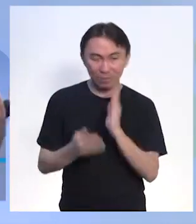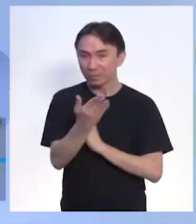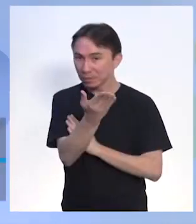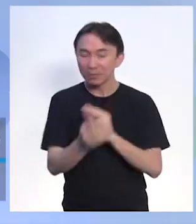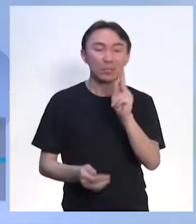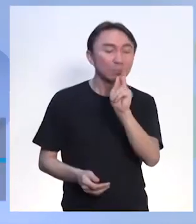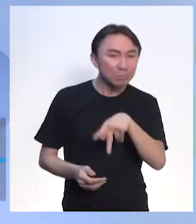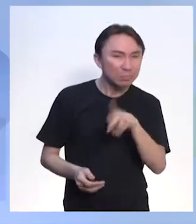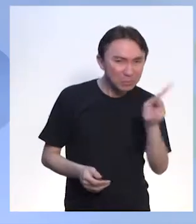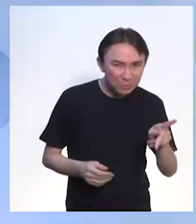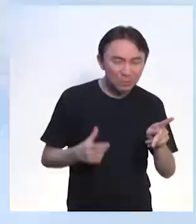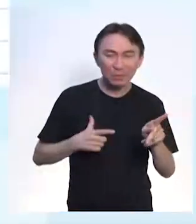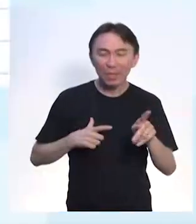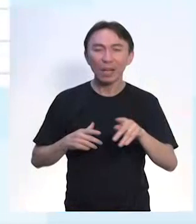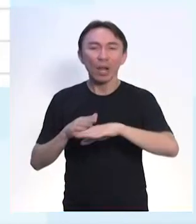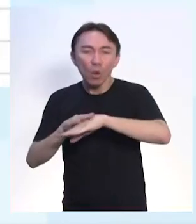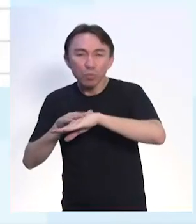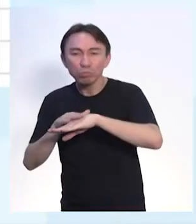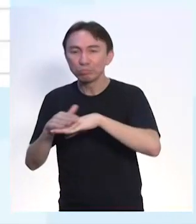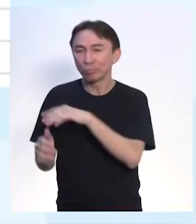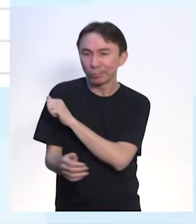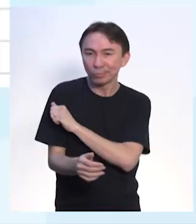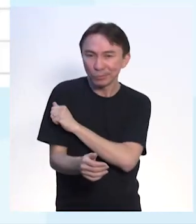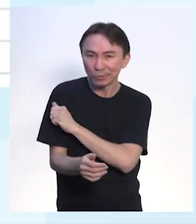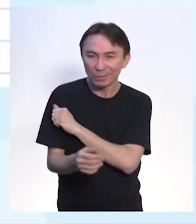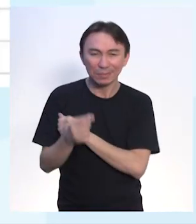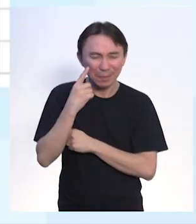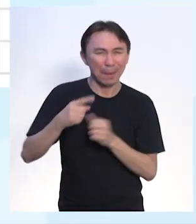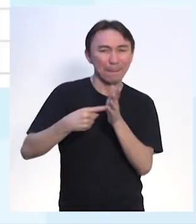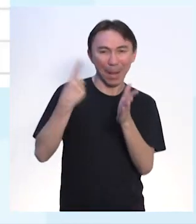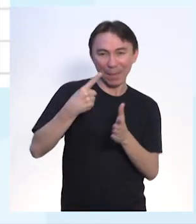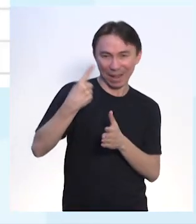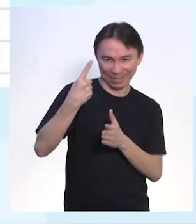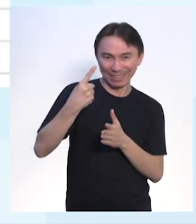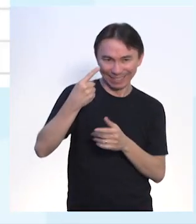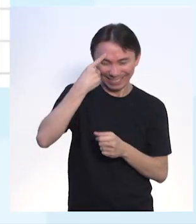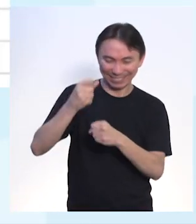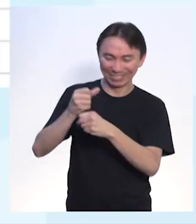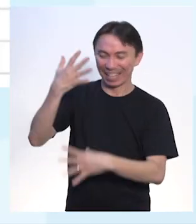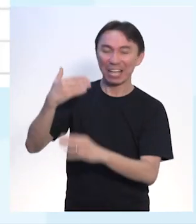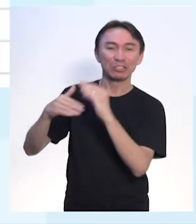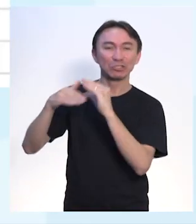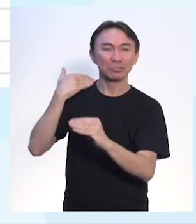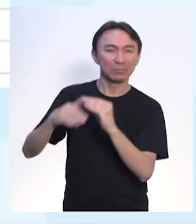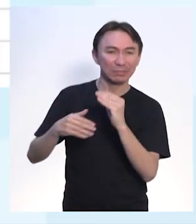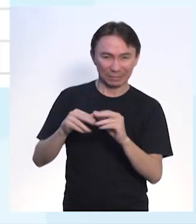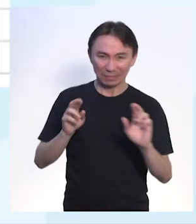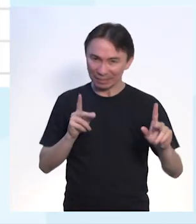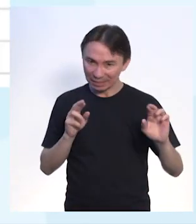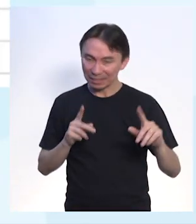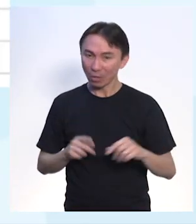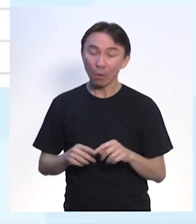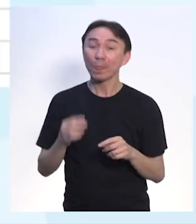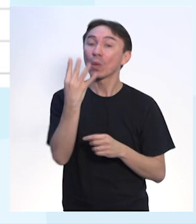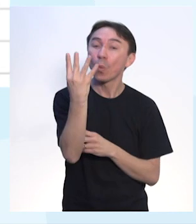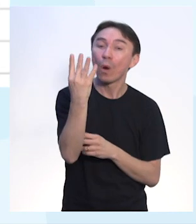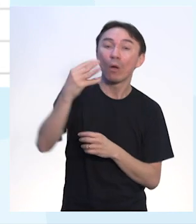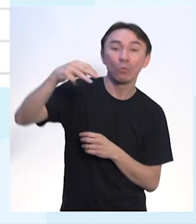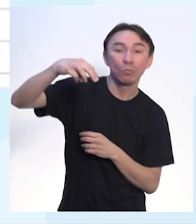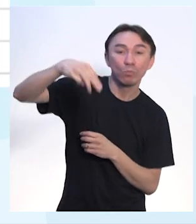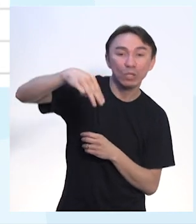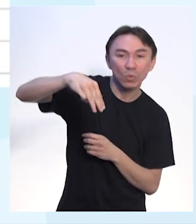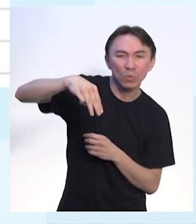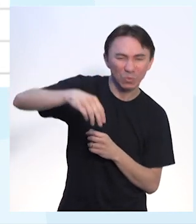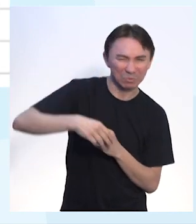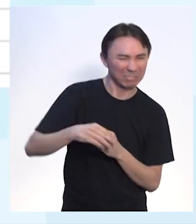como é a primeira atividade e é a primeira vez nesse chat diferente, eu vou dar 4 minutos. Geralmente a gente